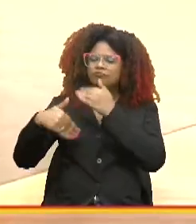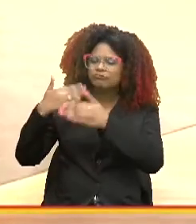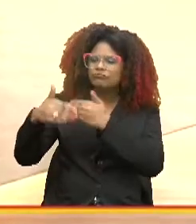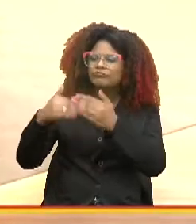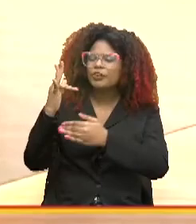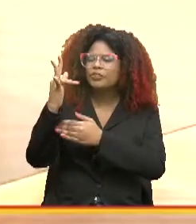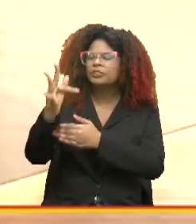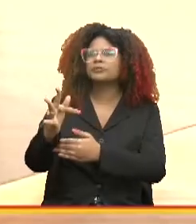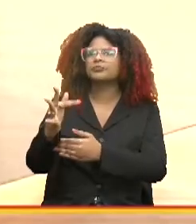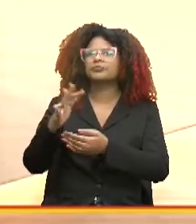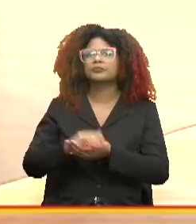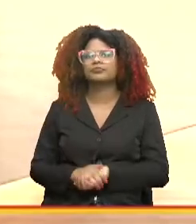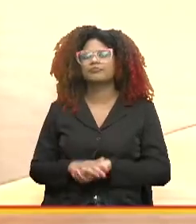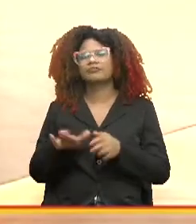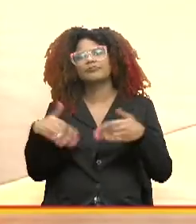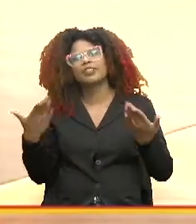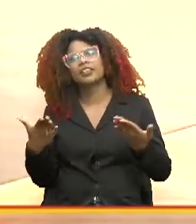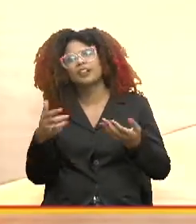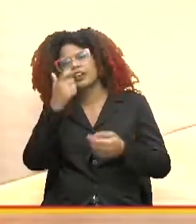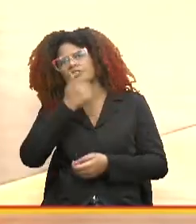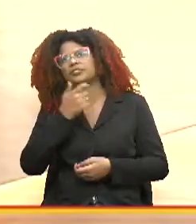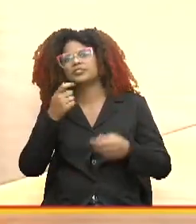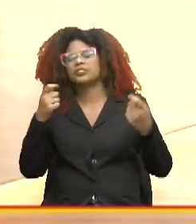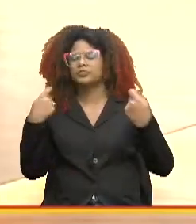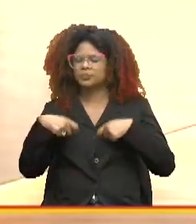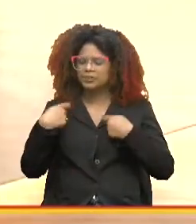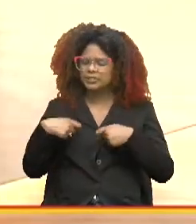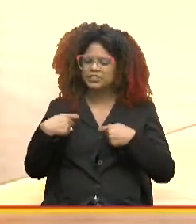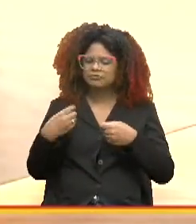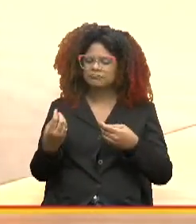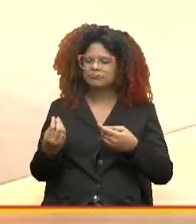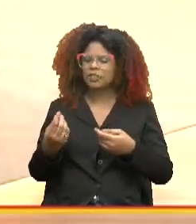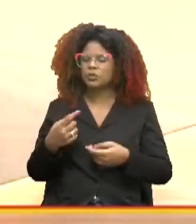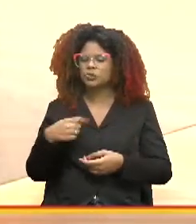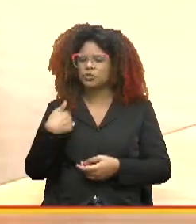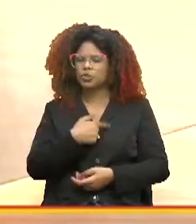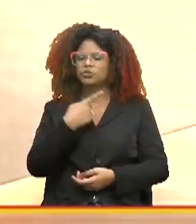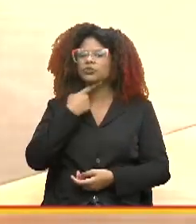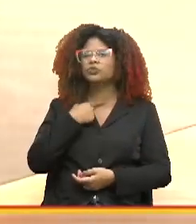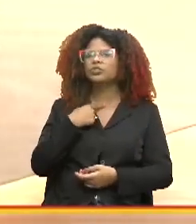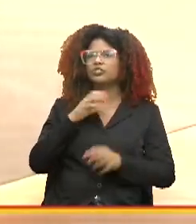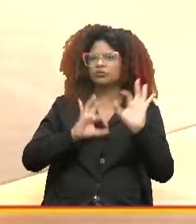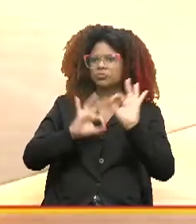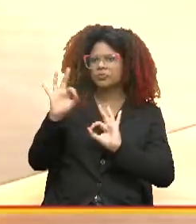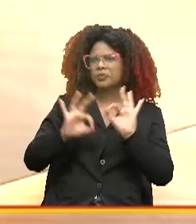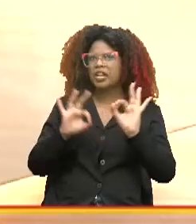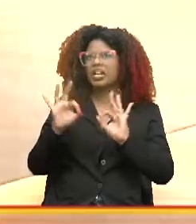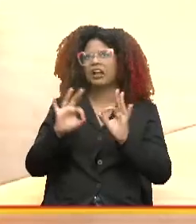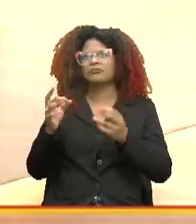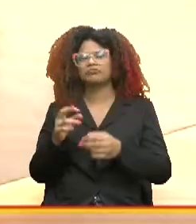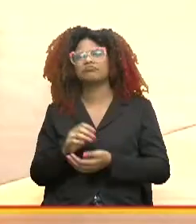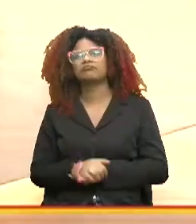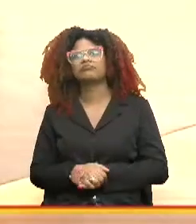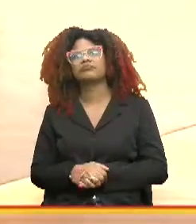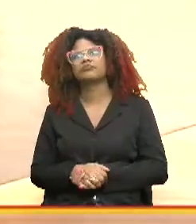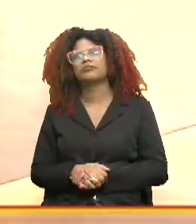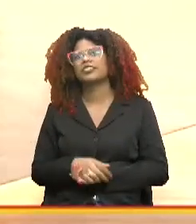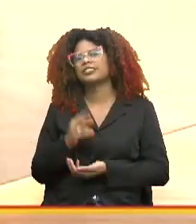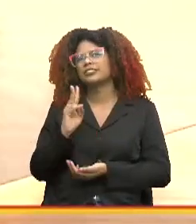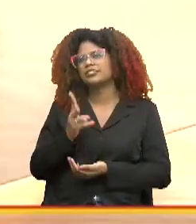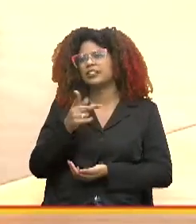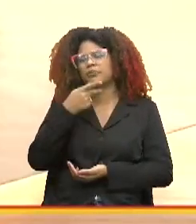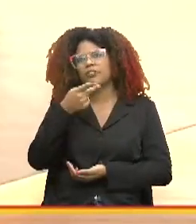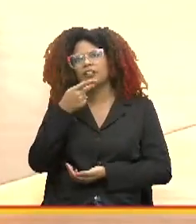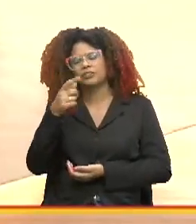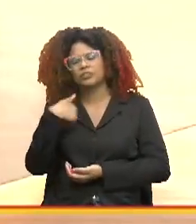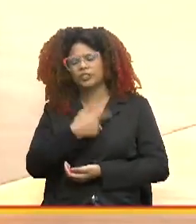e é isso acho que a gente precisa dentro daquilo que a gente deseja a gente precisa se preparar muito para aquilo né Eu falo sempre que a gente